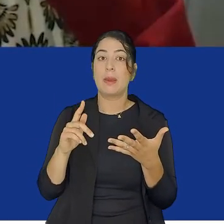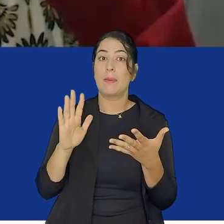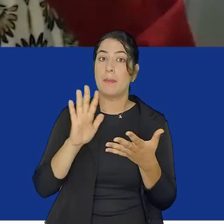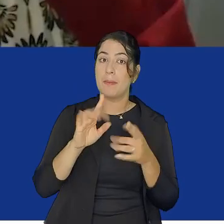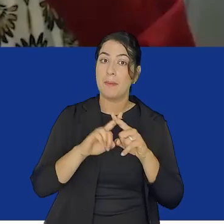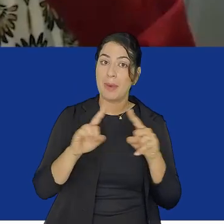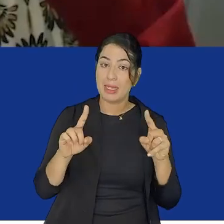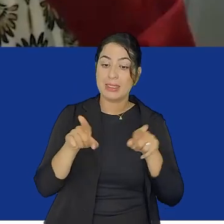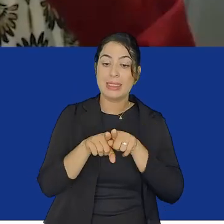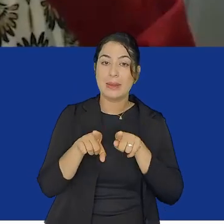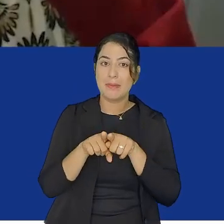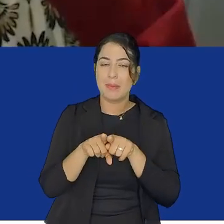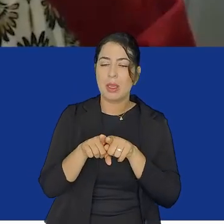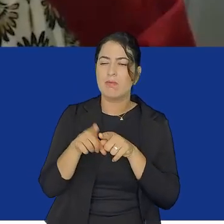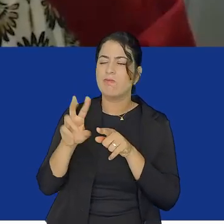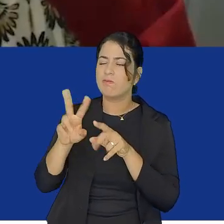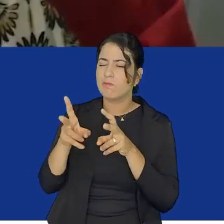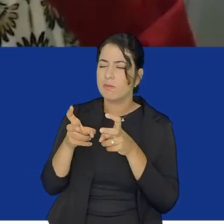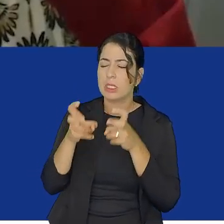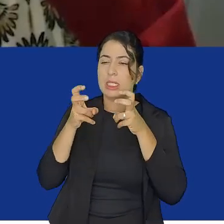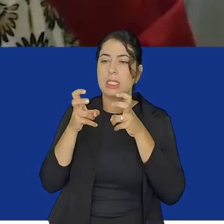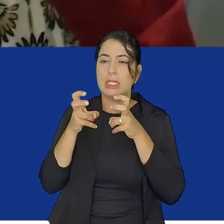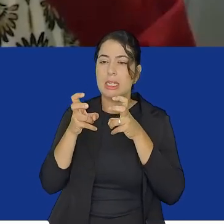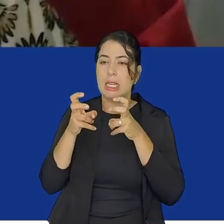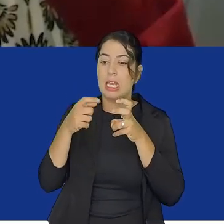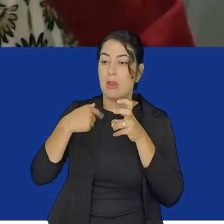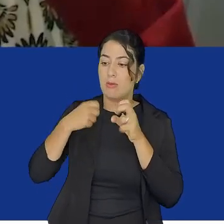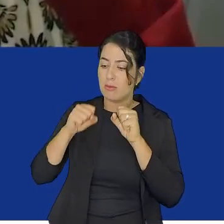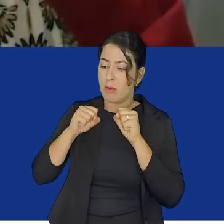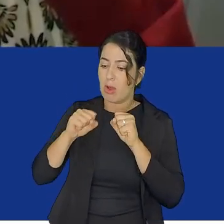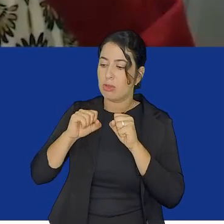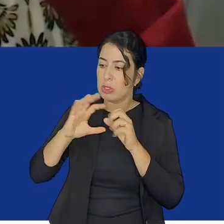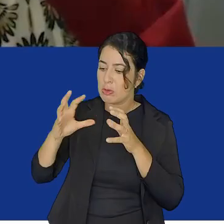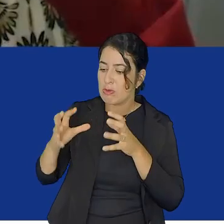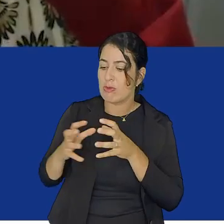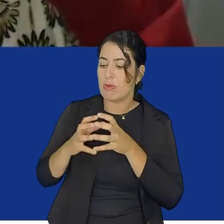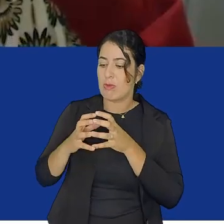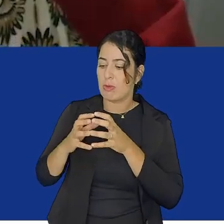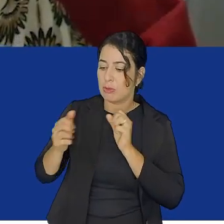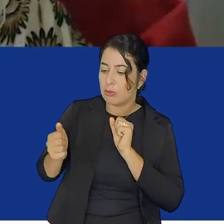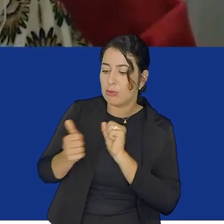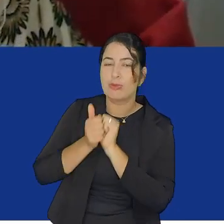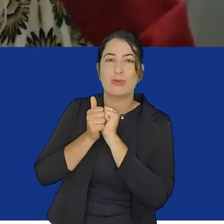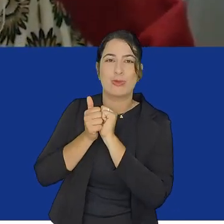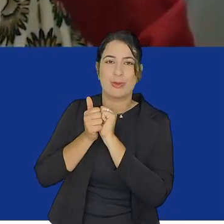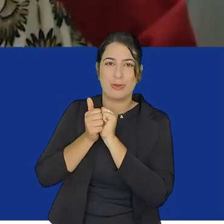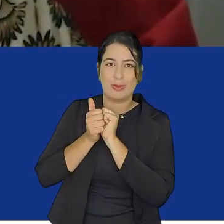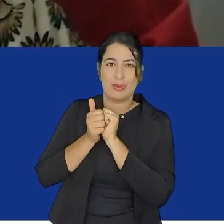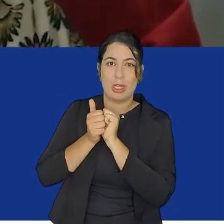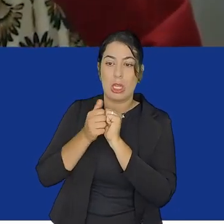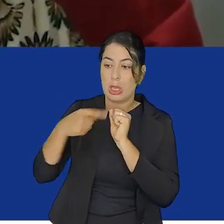traz, mas também o reconhecimento do que nós podemos ser juntos, reconhecimento de que o trabalho não é só produzir, mas